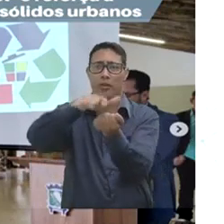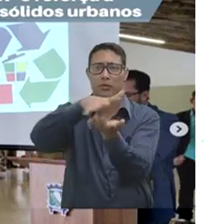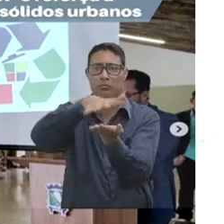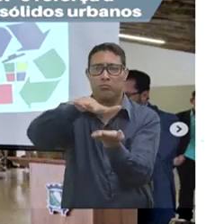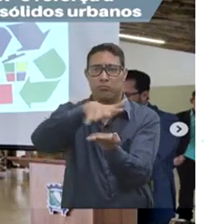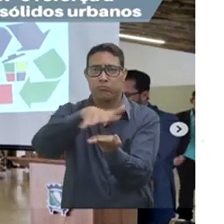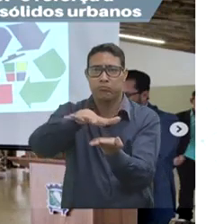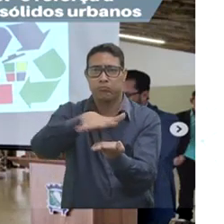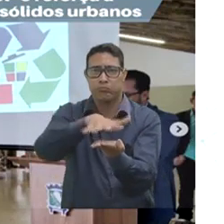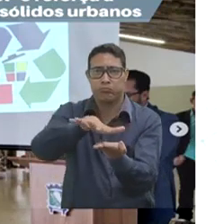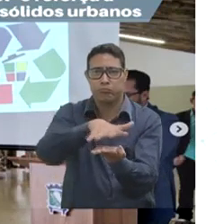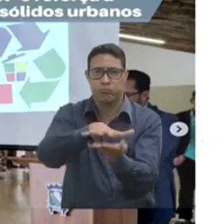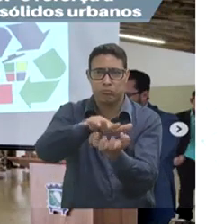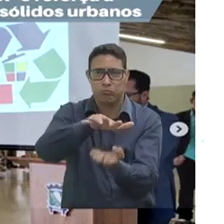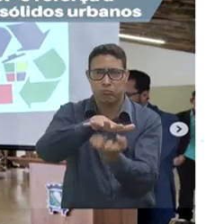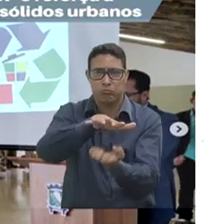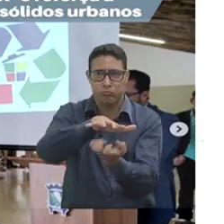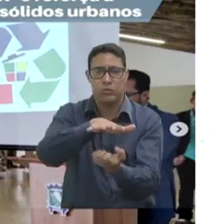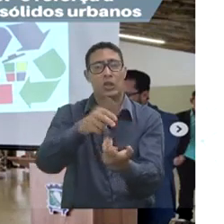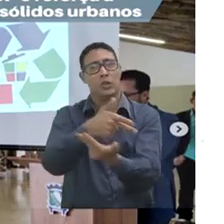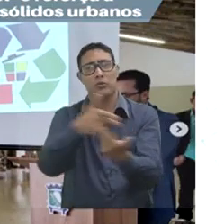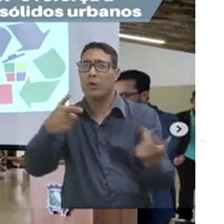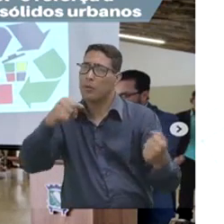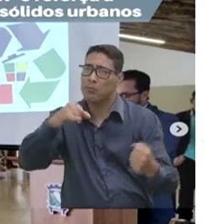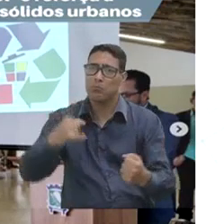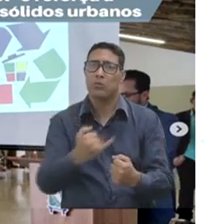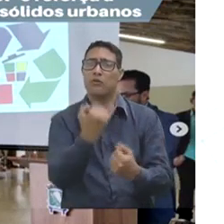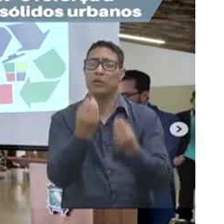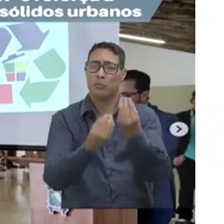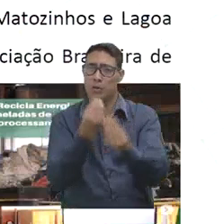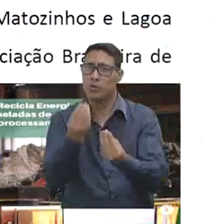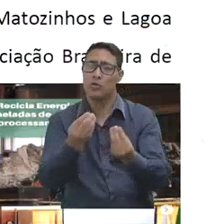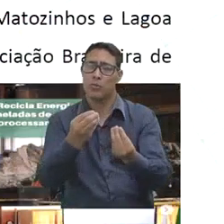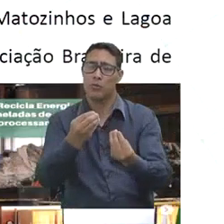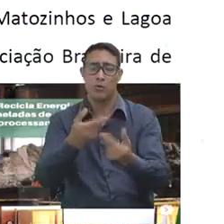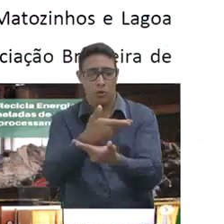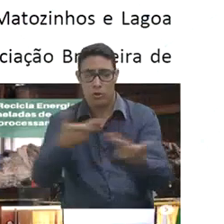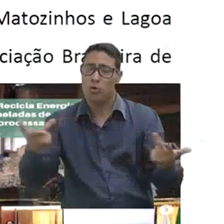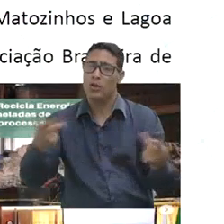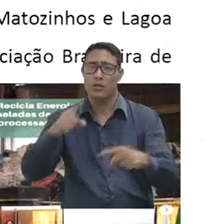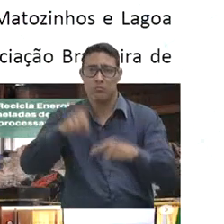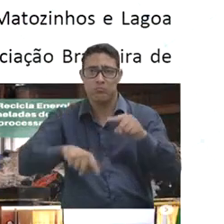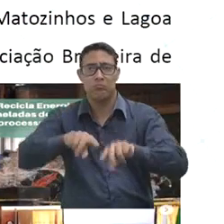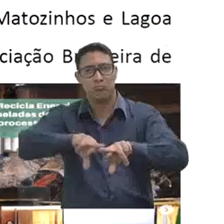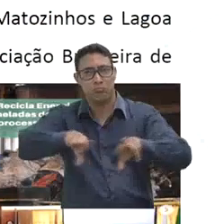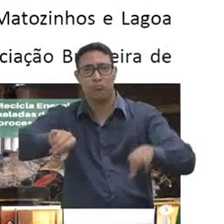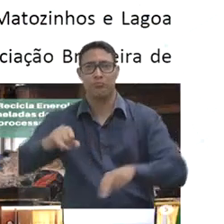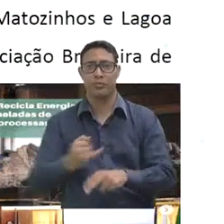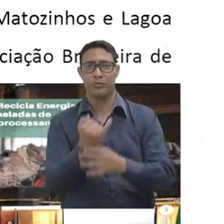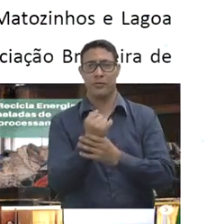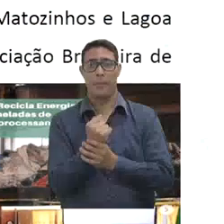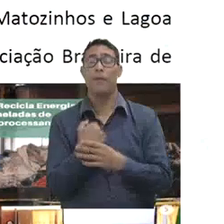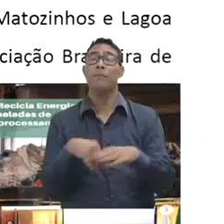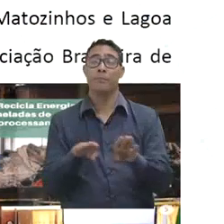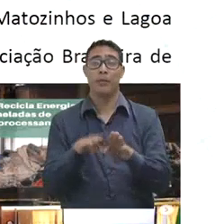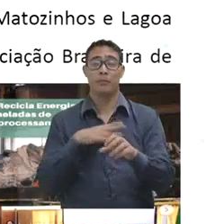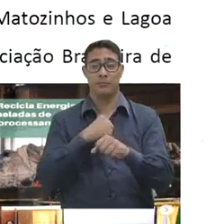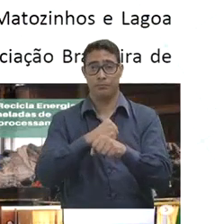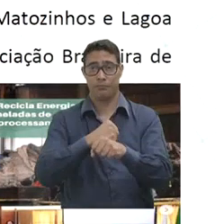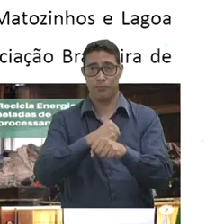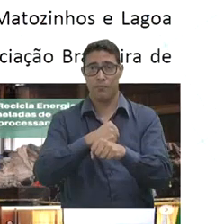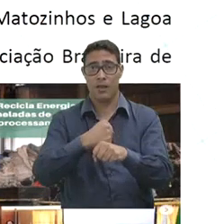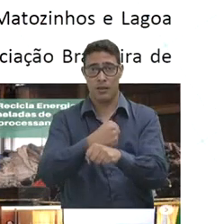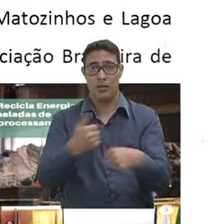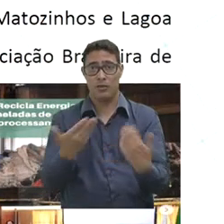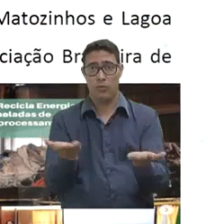outras ações para aproveitamento integral dos resíduos lançamos Esse ano também e fizemos